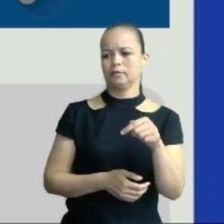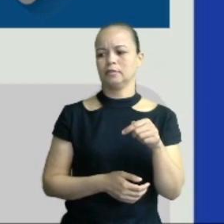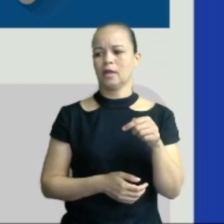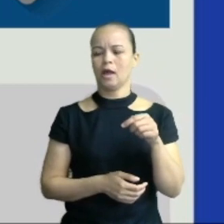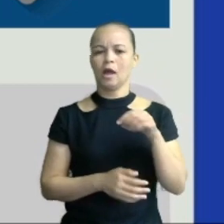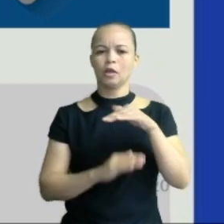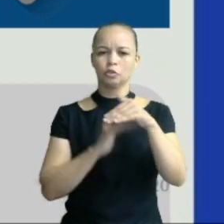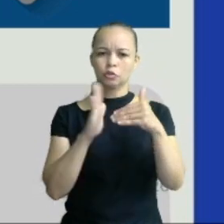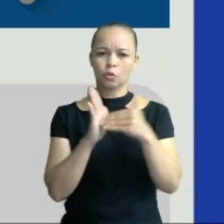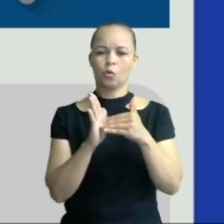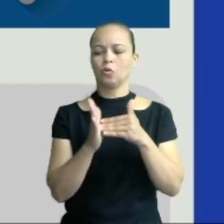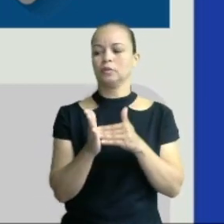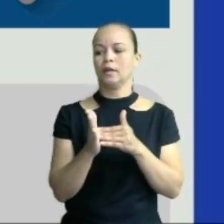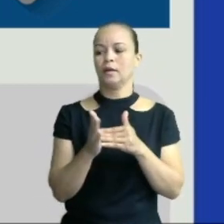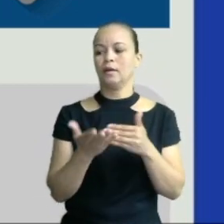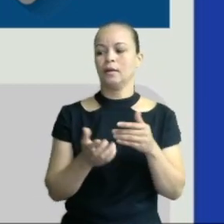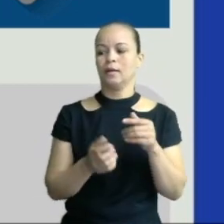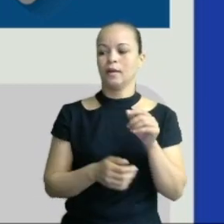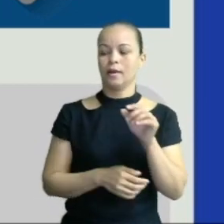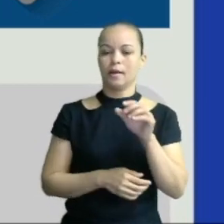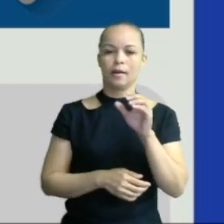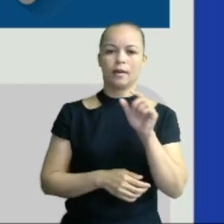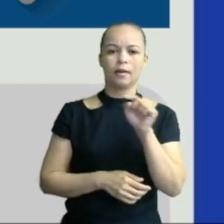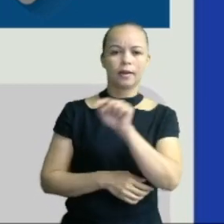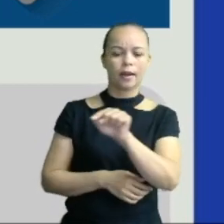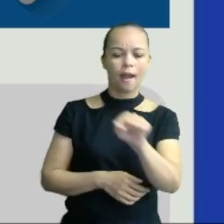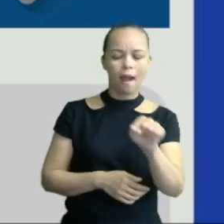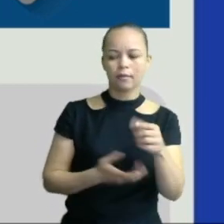tudo. Nesses casos, não